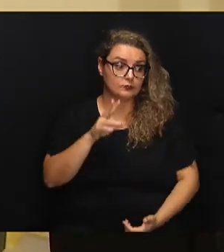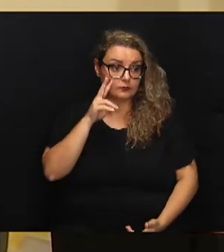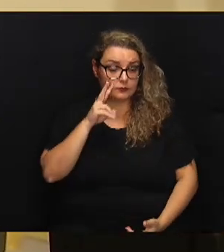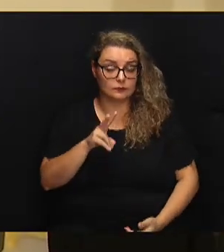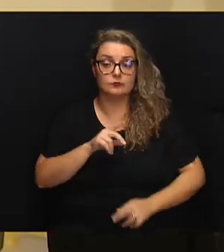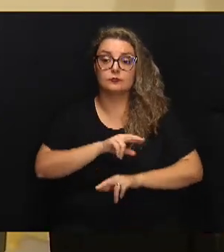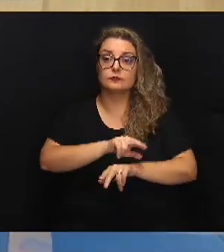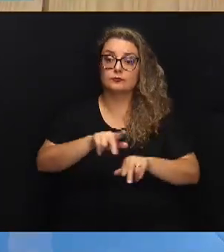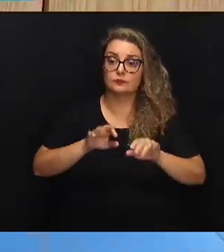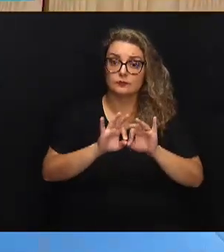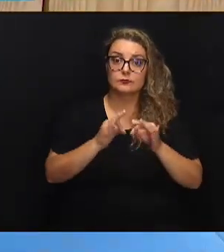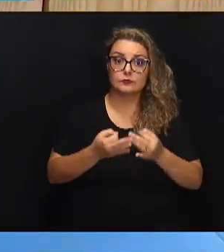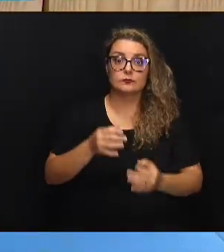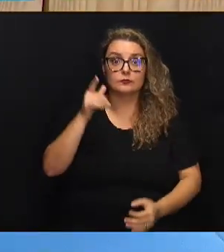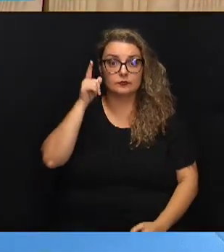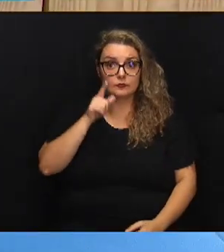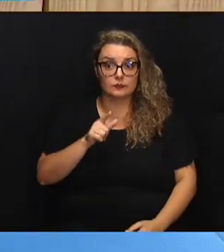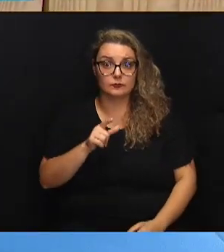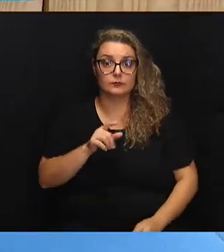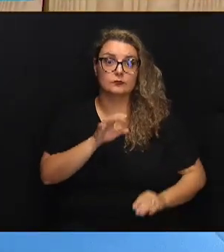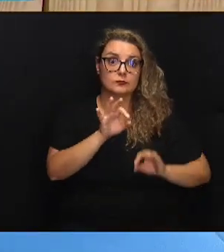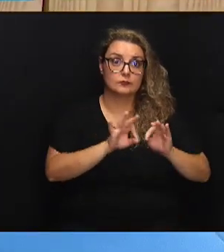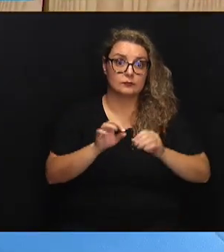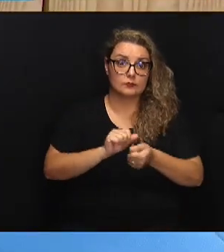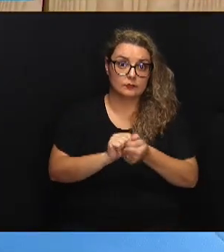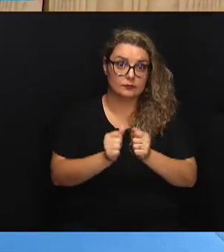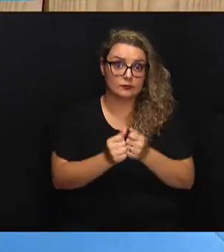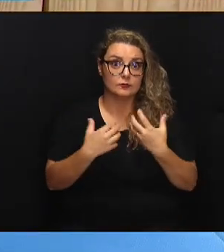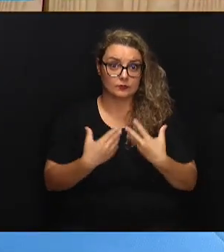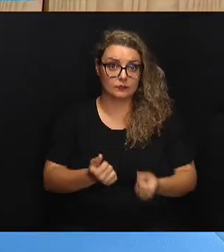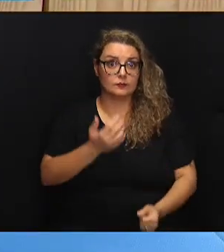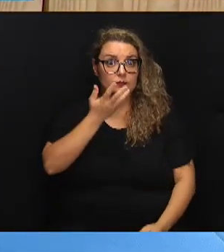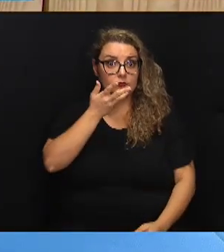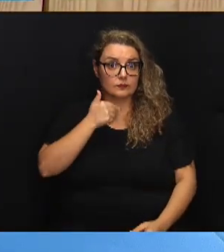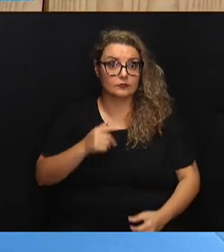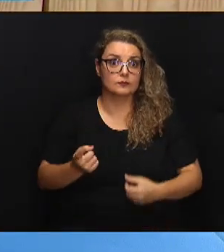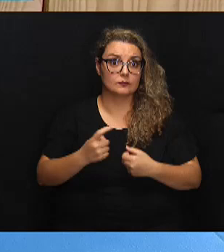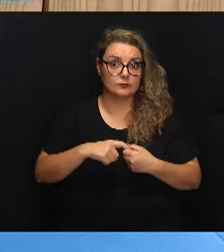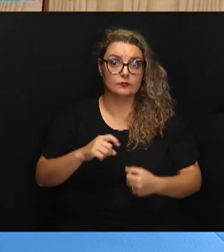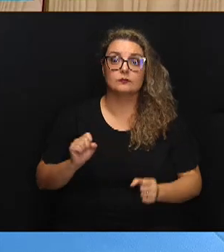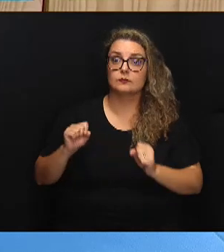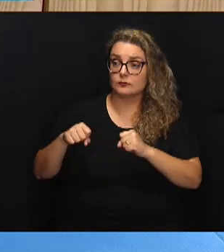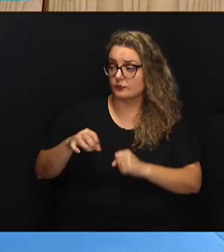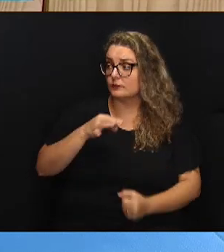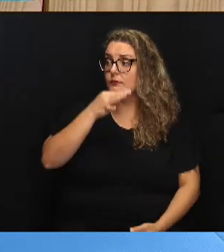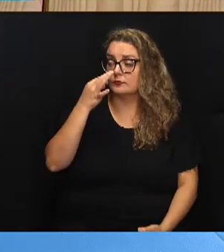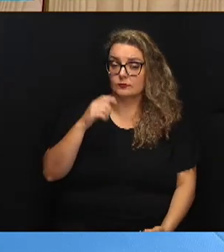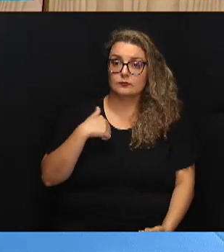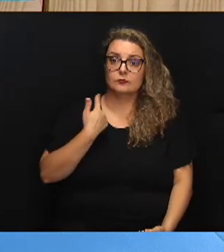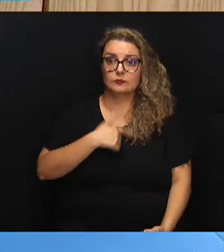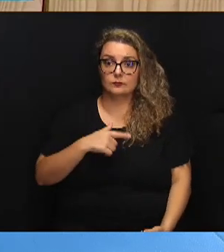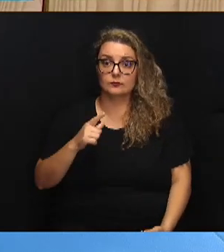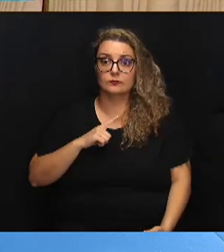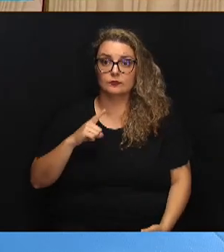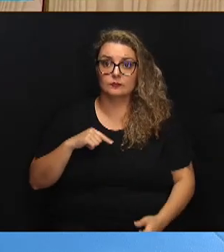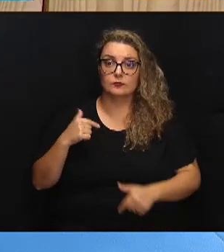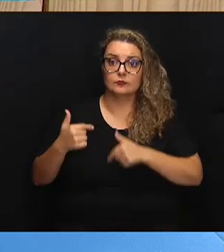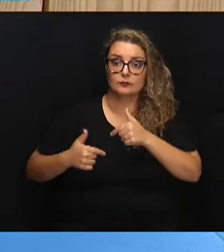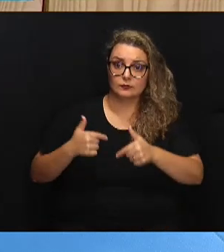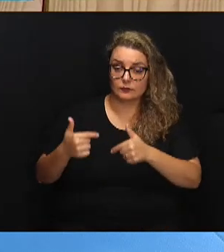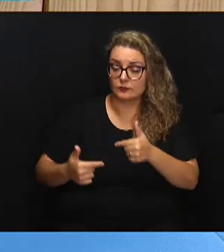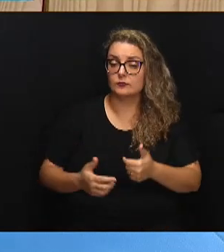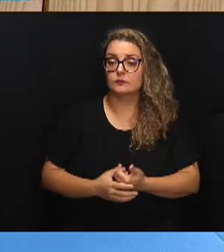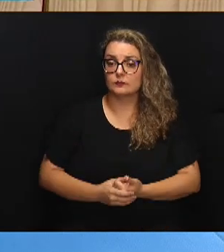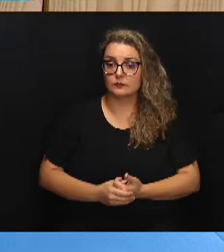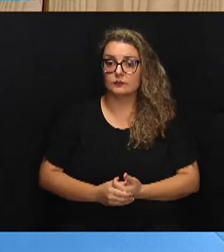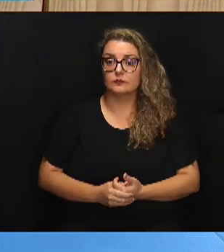muitas famílias que conseguiram se reorganizar para receber essas crianças de volta, né? Perfeito, nós temos esse trabalho